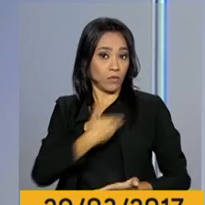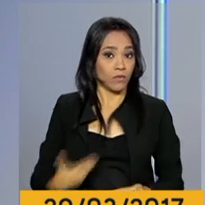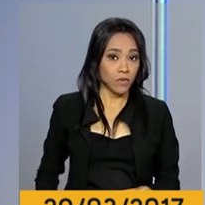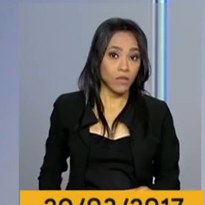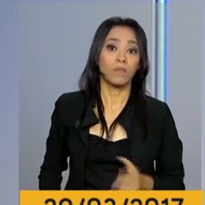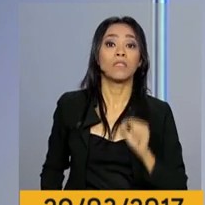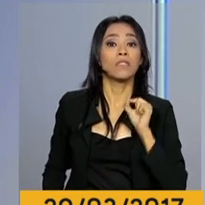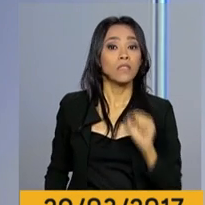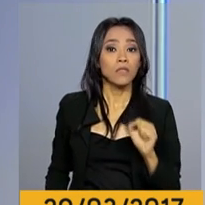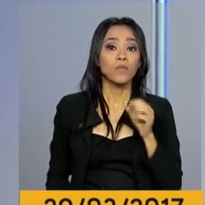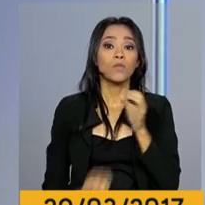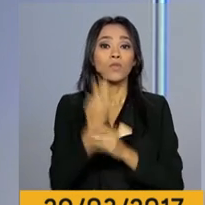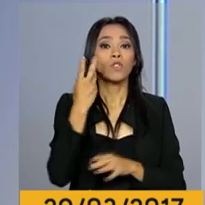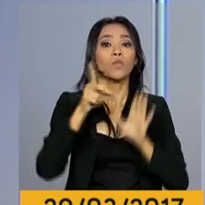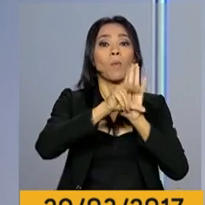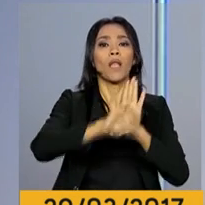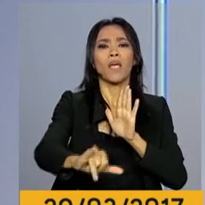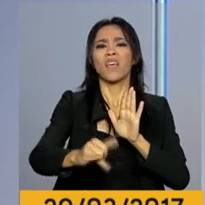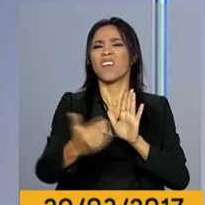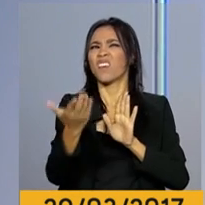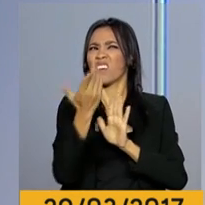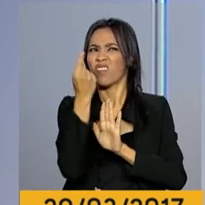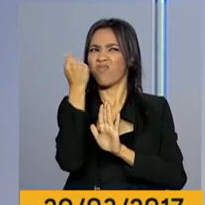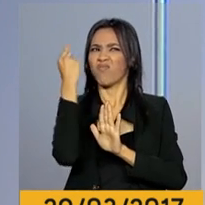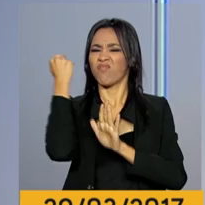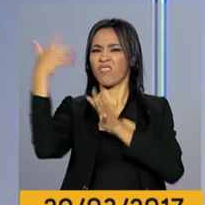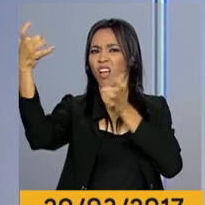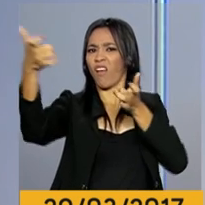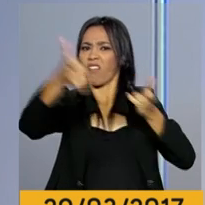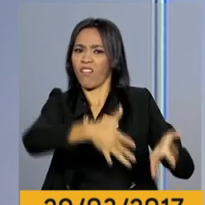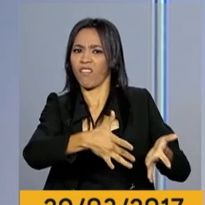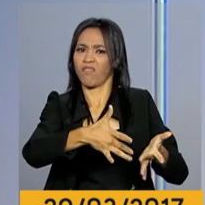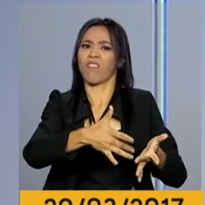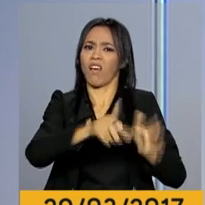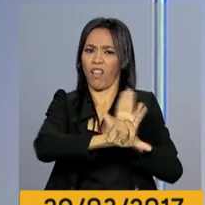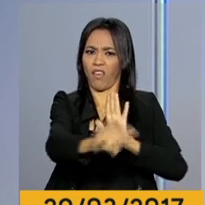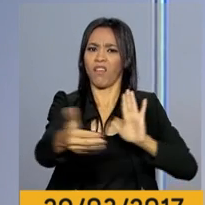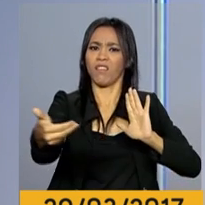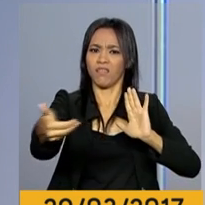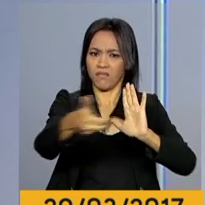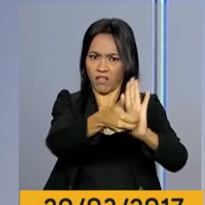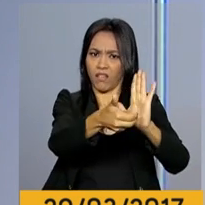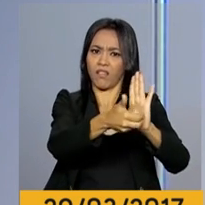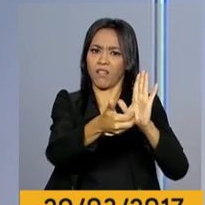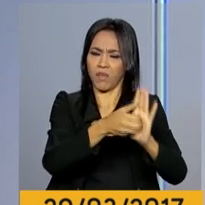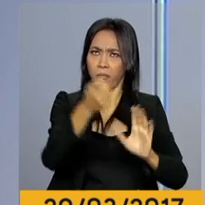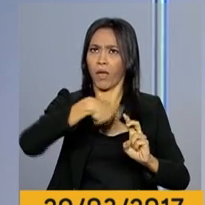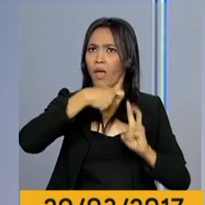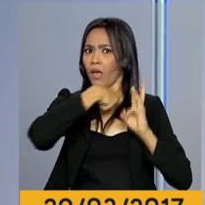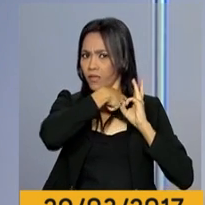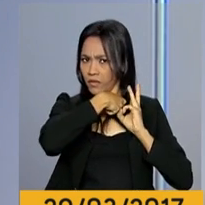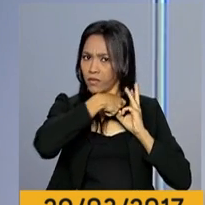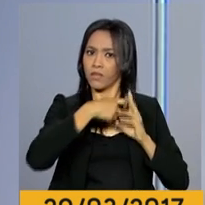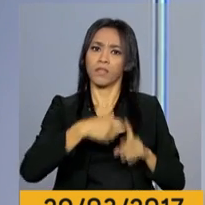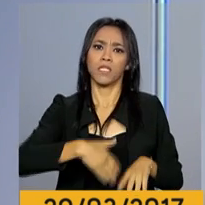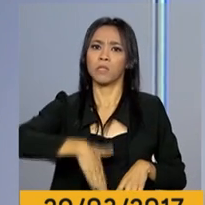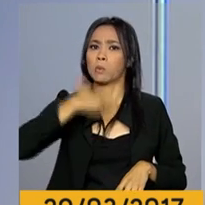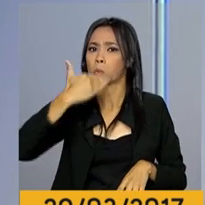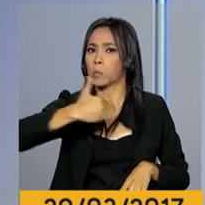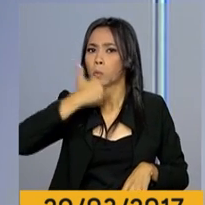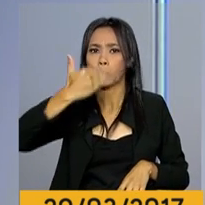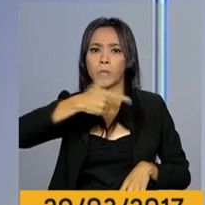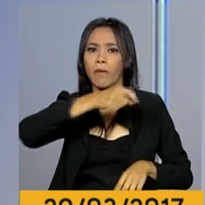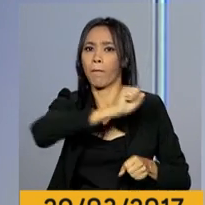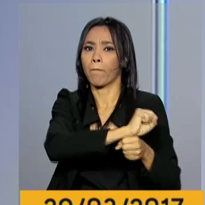lei que estava paralisada na câmara dos deputados há muitos anos muitos meses pelo menos e não tinha tramitação